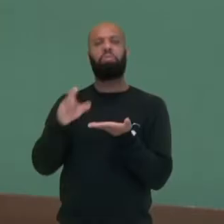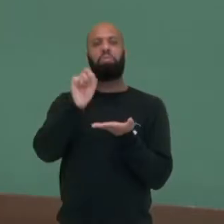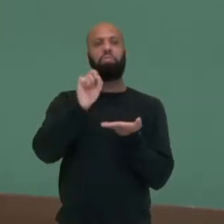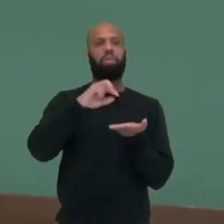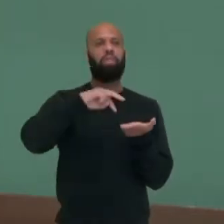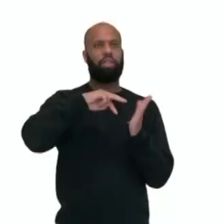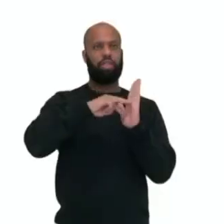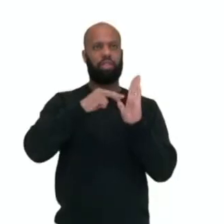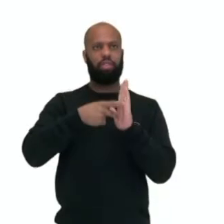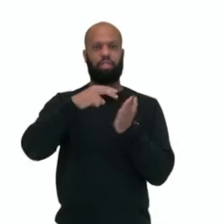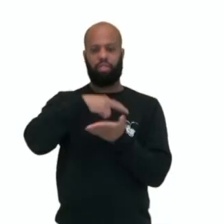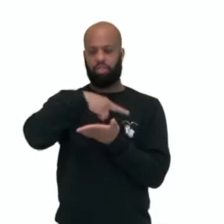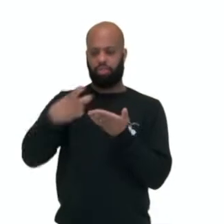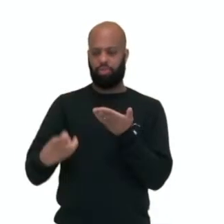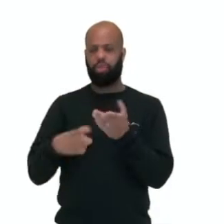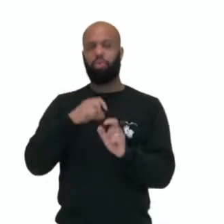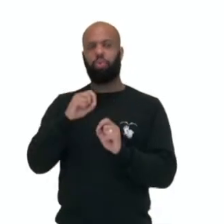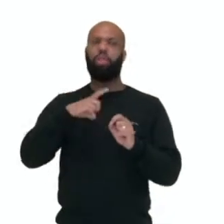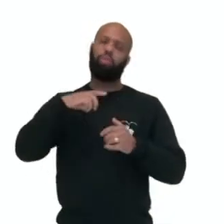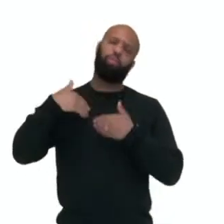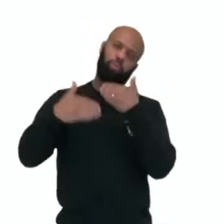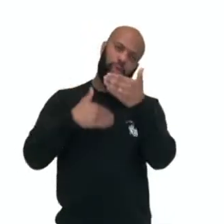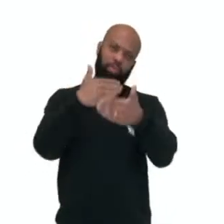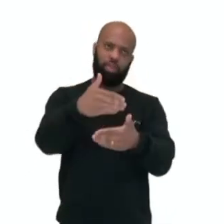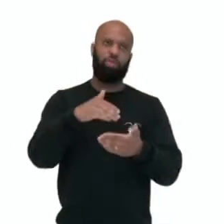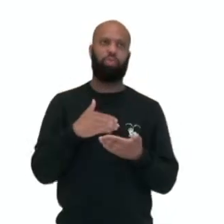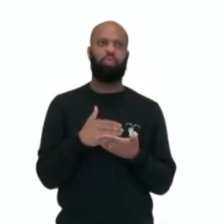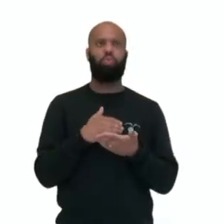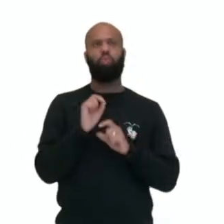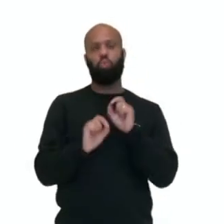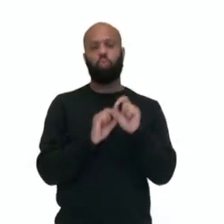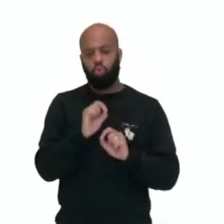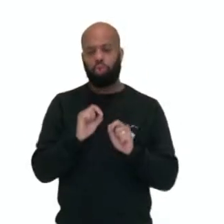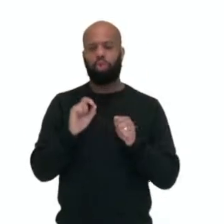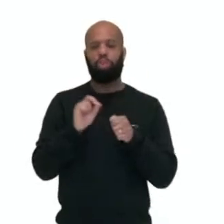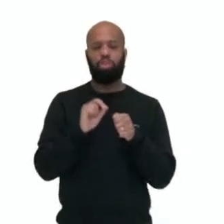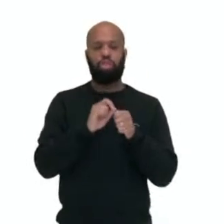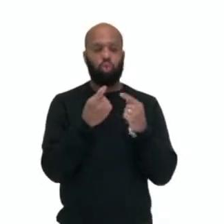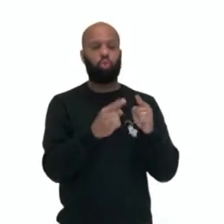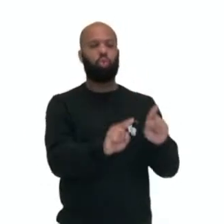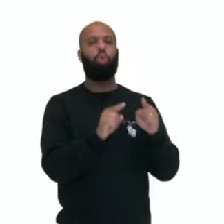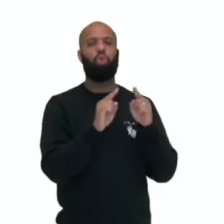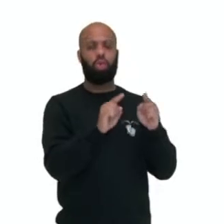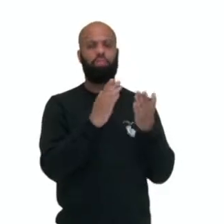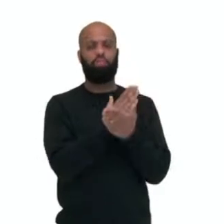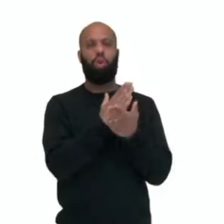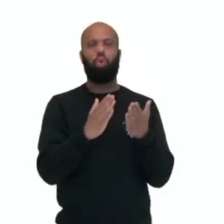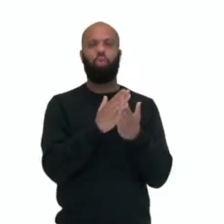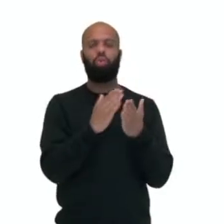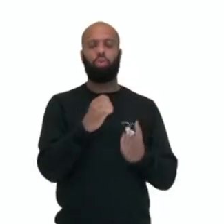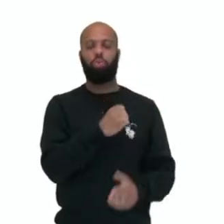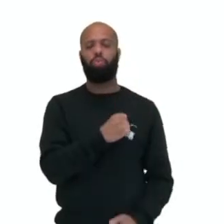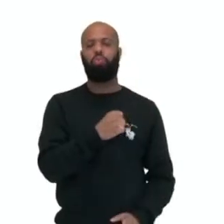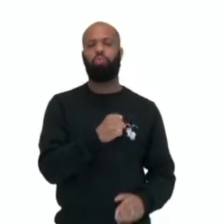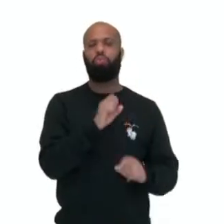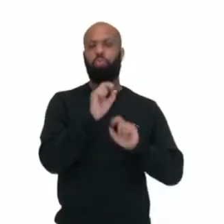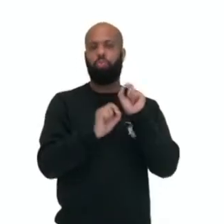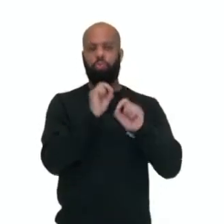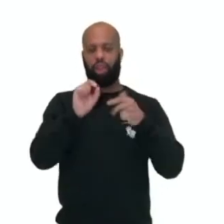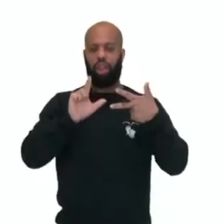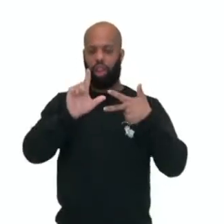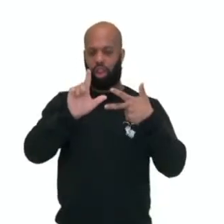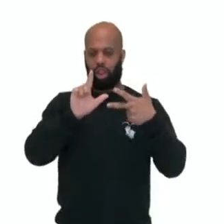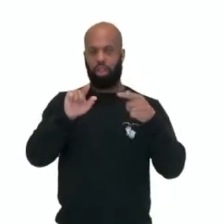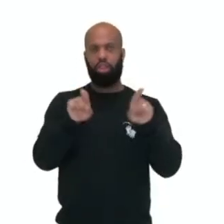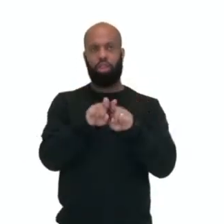Impeachment. Impeachment é um processo instaurado, um processo feito contra autoridades dos poderes